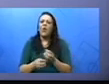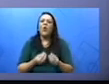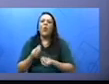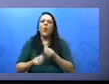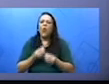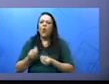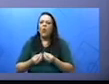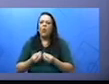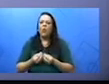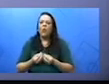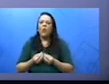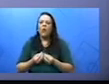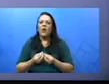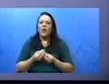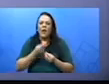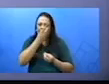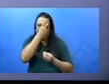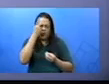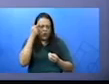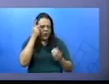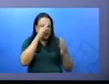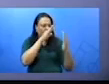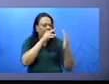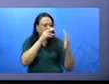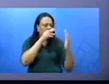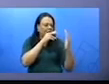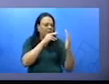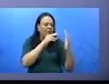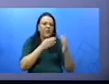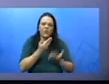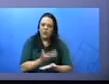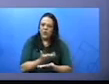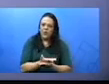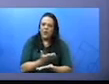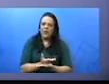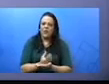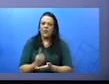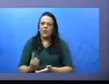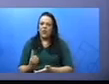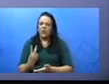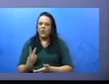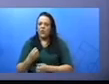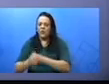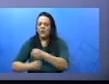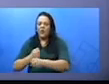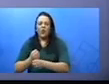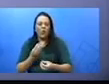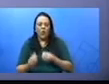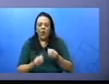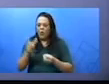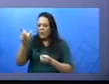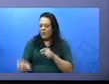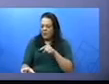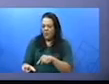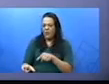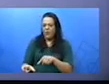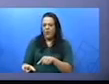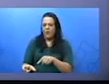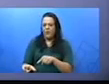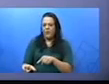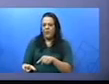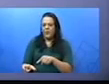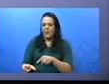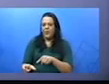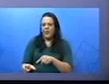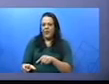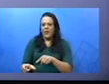o nível que esse concluinte aí, que ele fica 12 anos na escola, ele deveria estar? Considerando-se essa